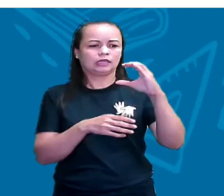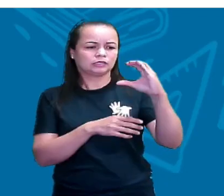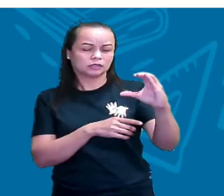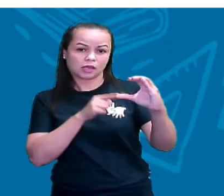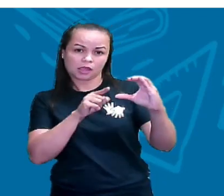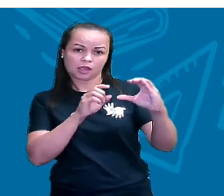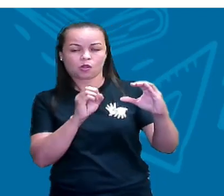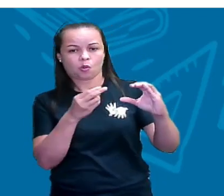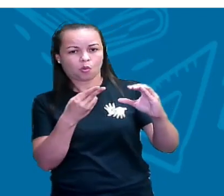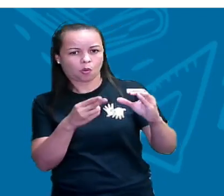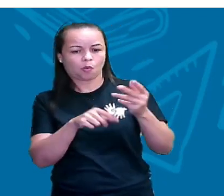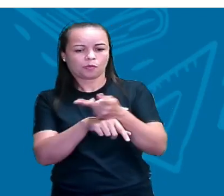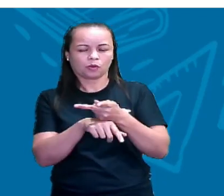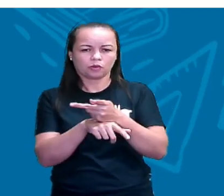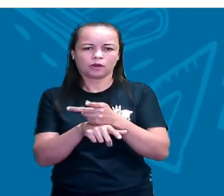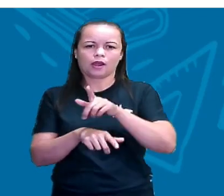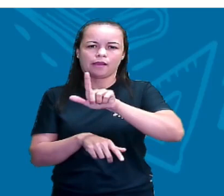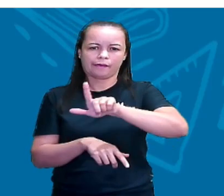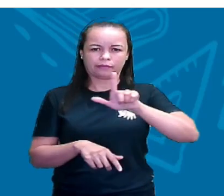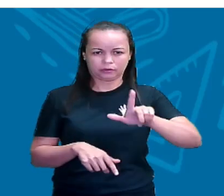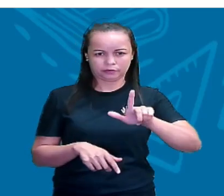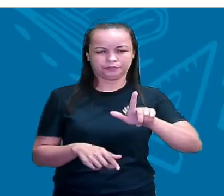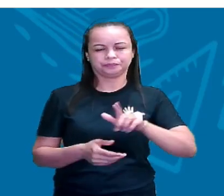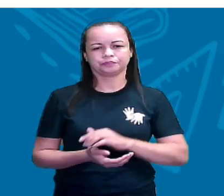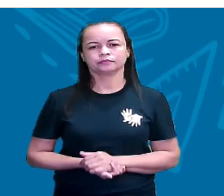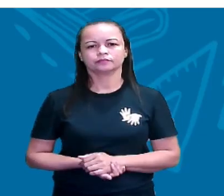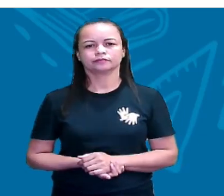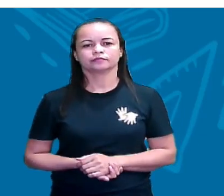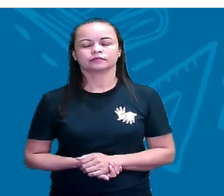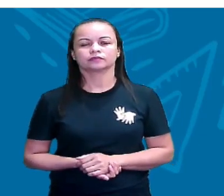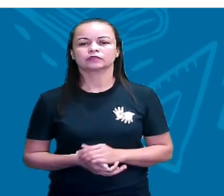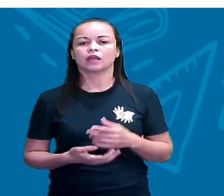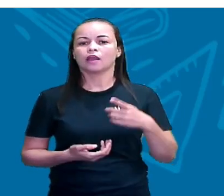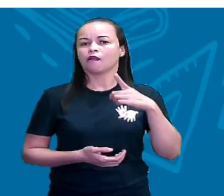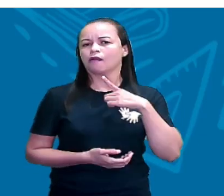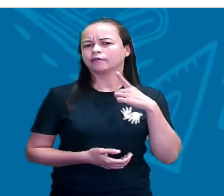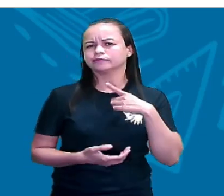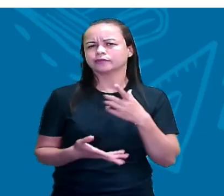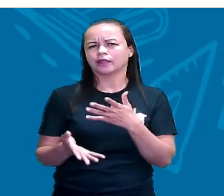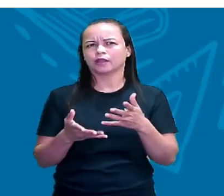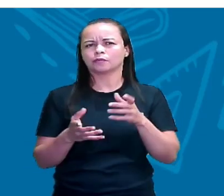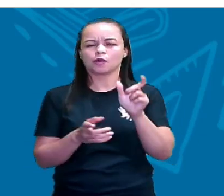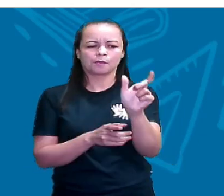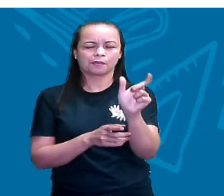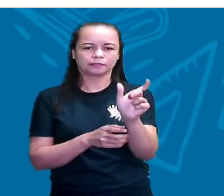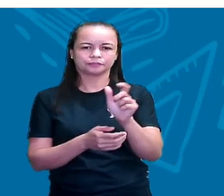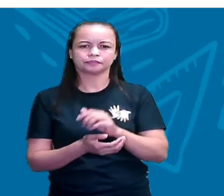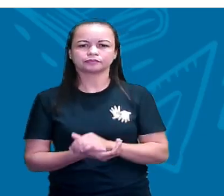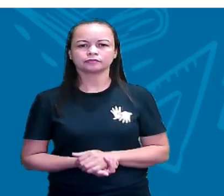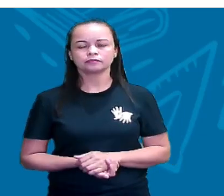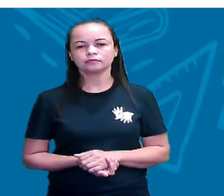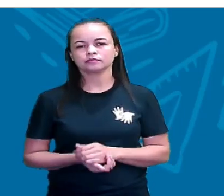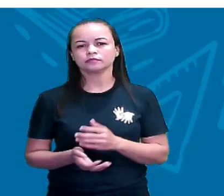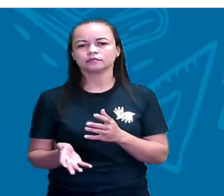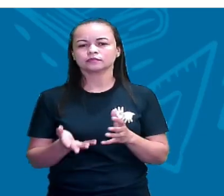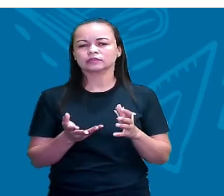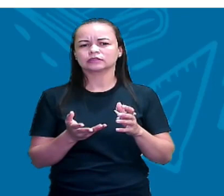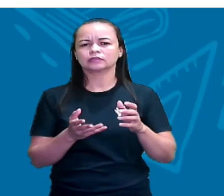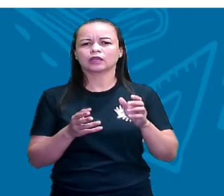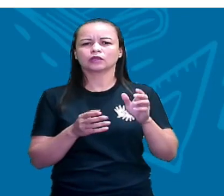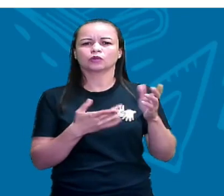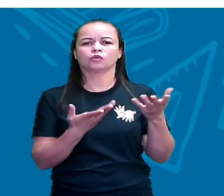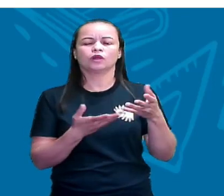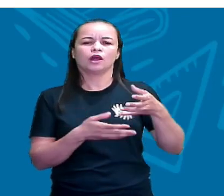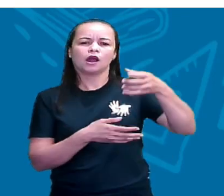com esses dígrafos, tá bom? E aí a gente tem as palavras, ó, lechuga,